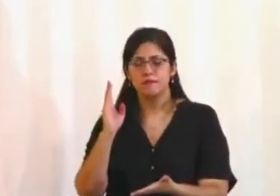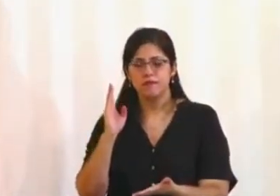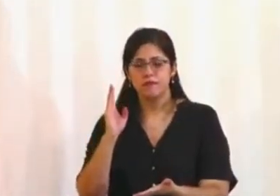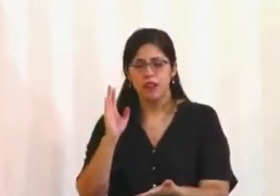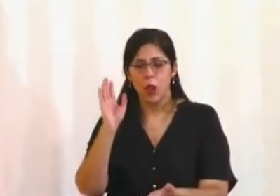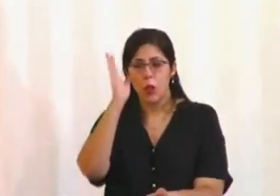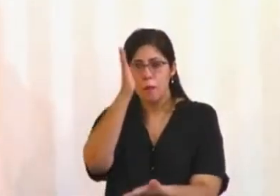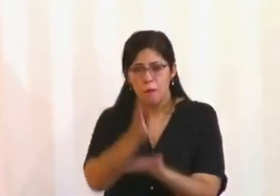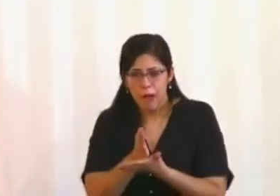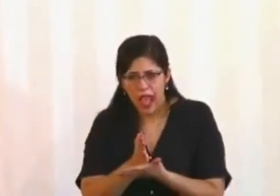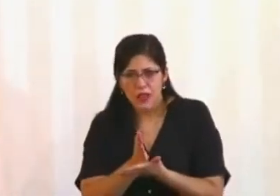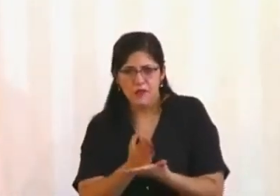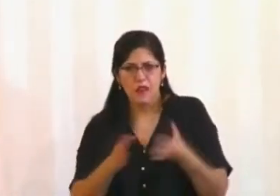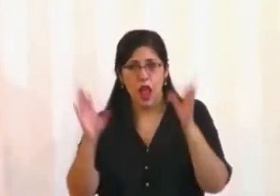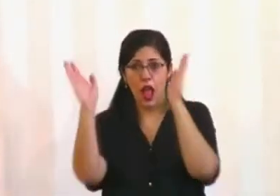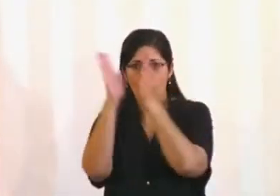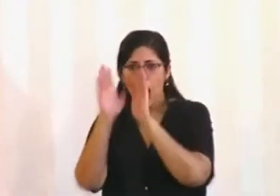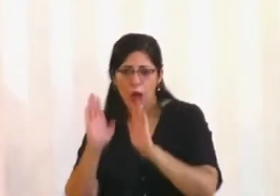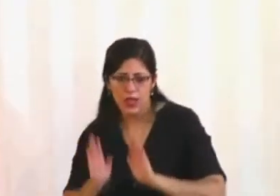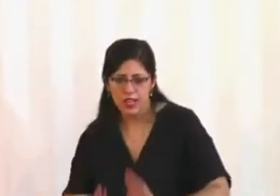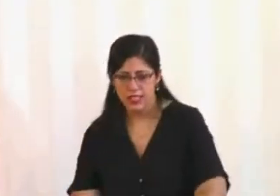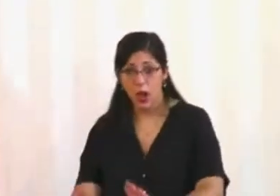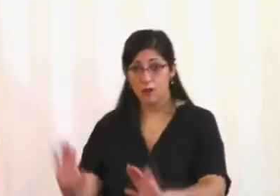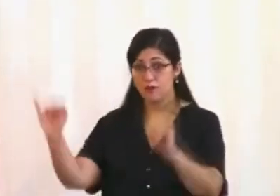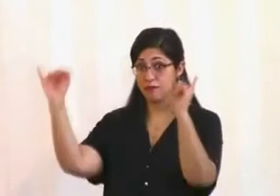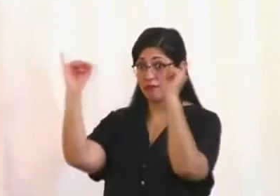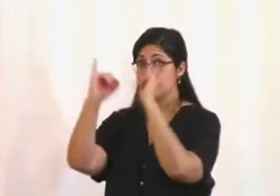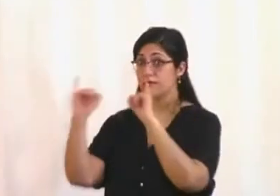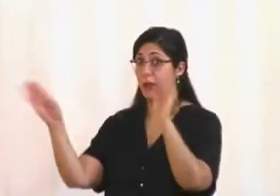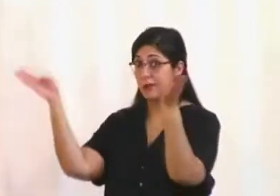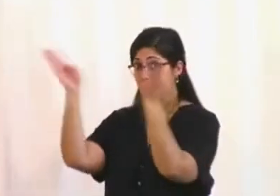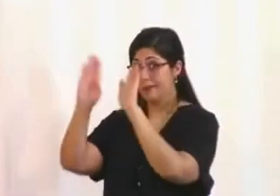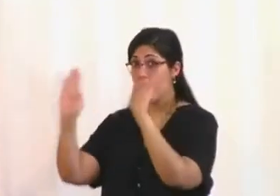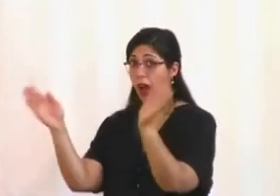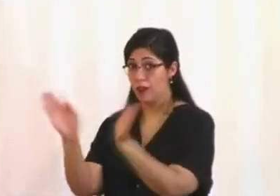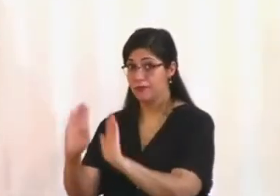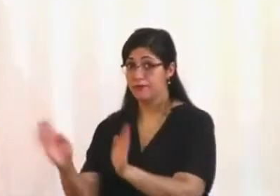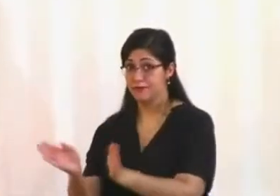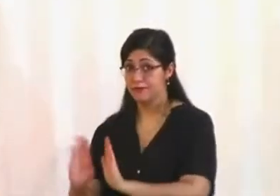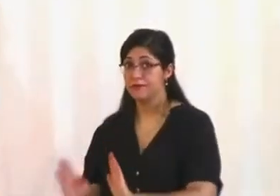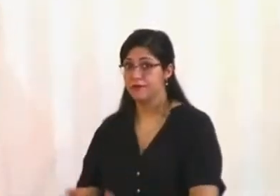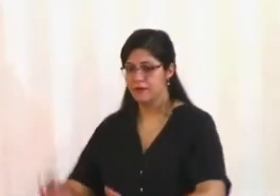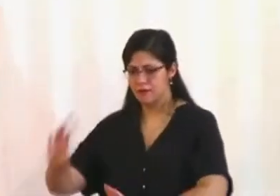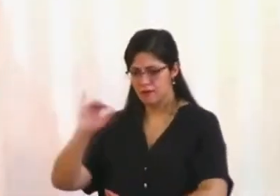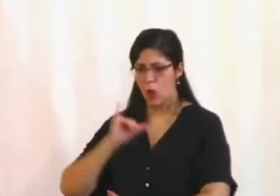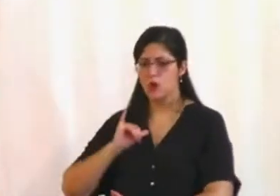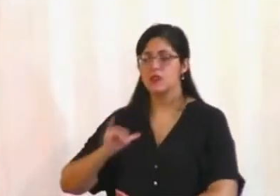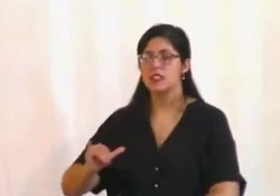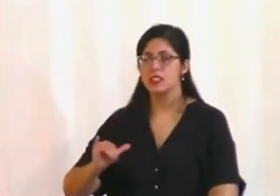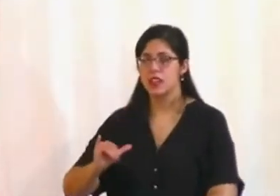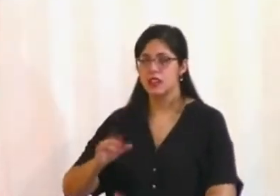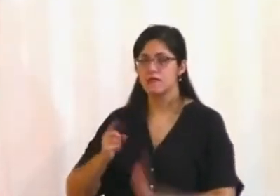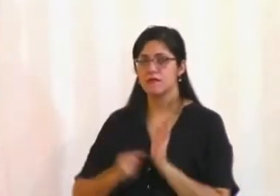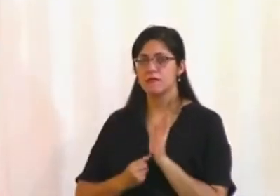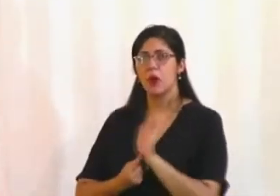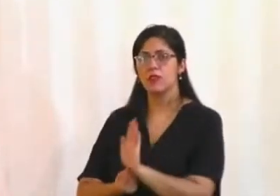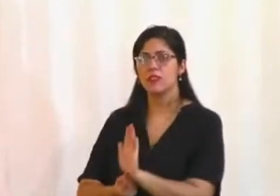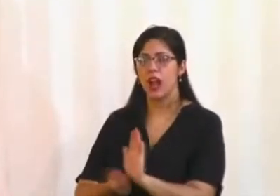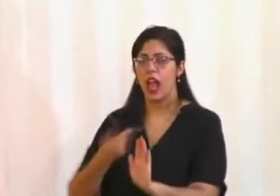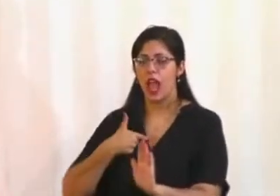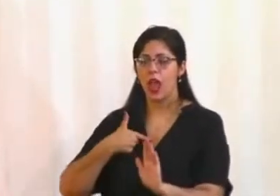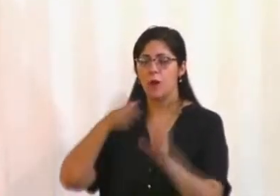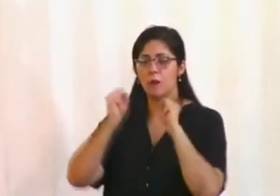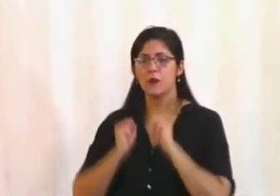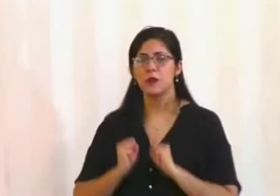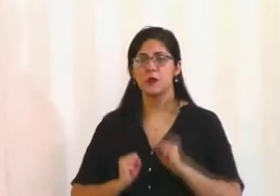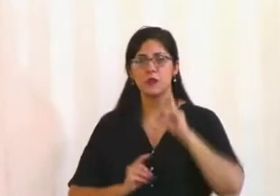estão profanando o meu nome, introduzindo Baal nesse lugar, e eu vou manifestar a minha glória e o meu poder aí. Mas o texto diz, e foi o texto que